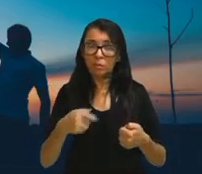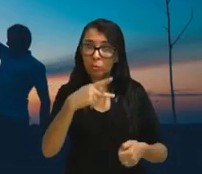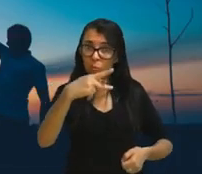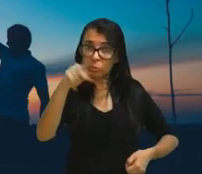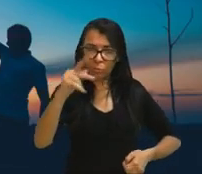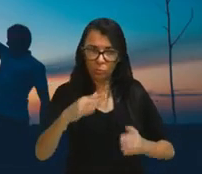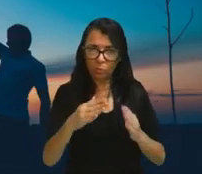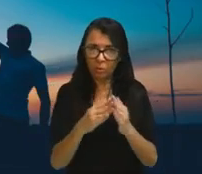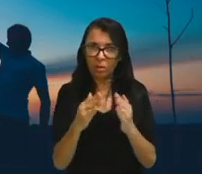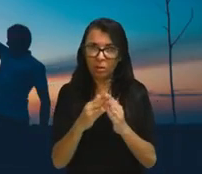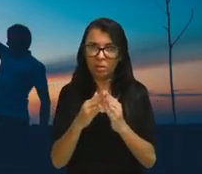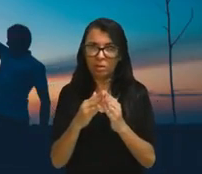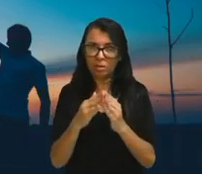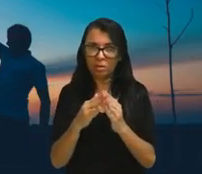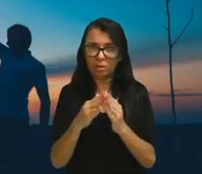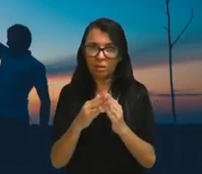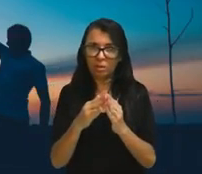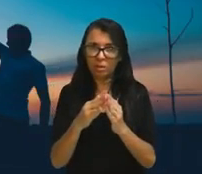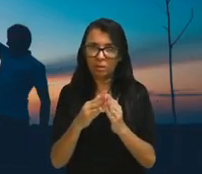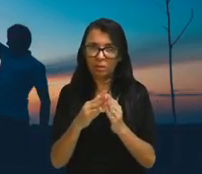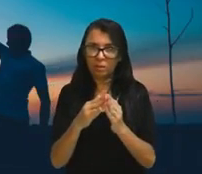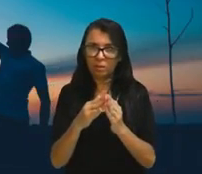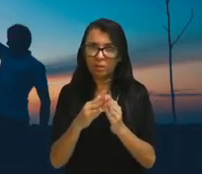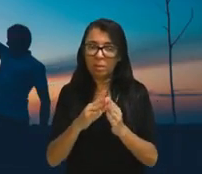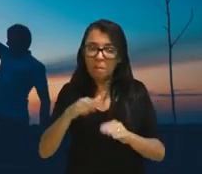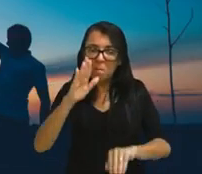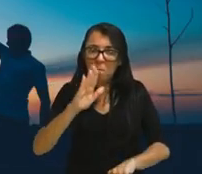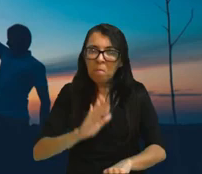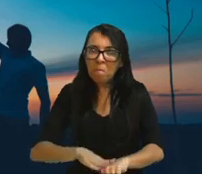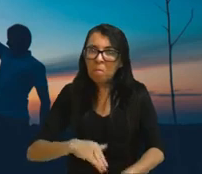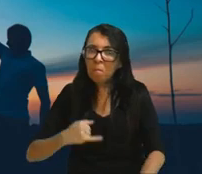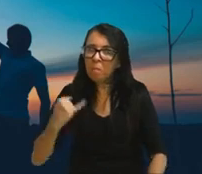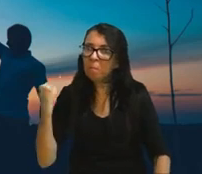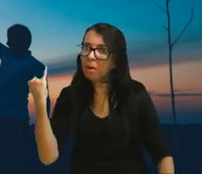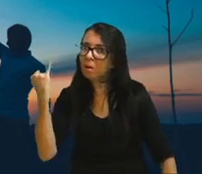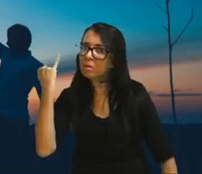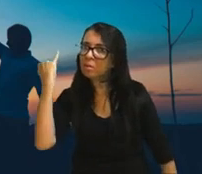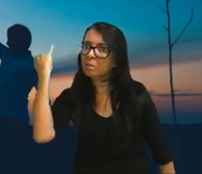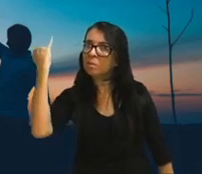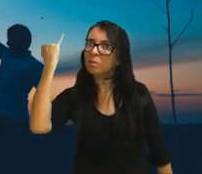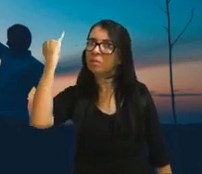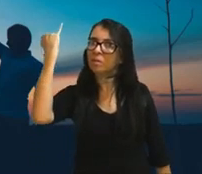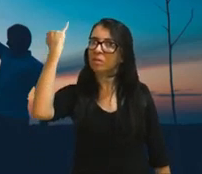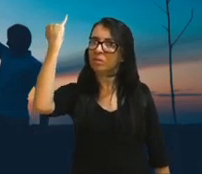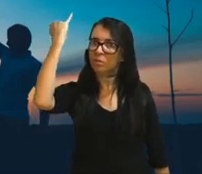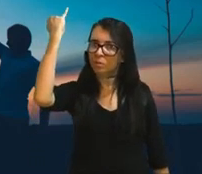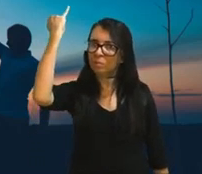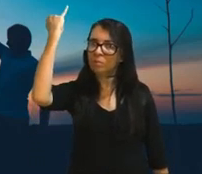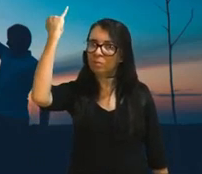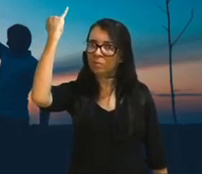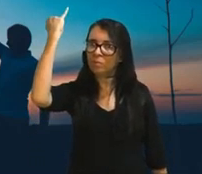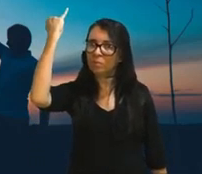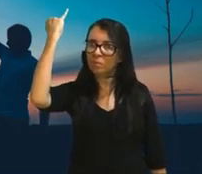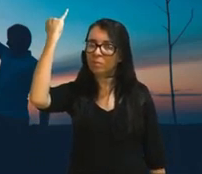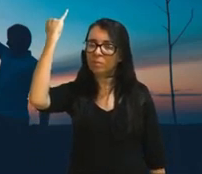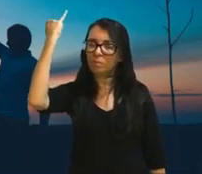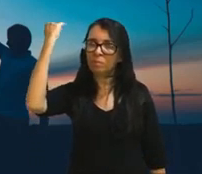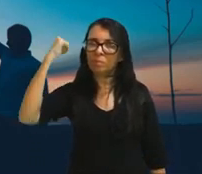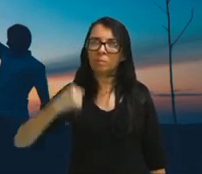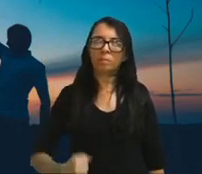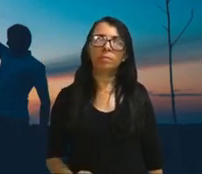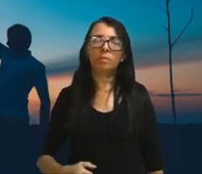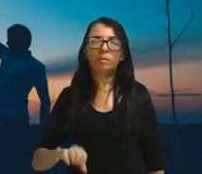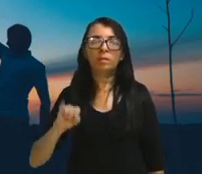sido a pedra sustentadora da sua casa, do seu lar? Isaías capítulo 28,